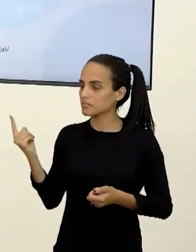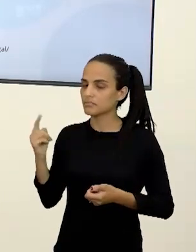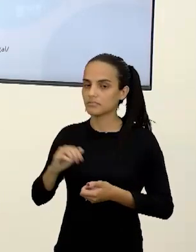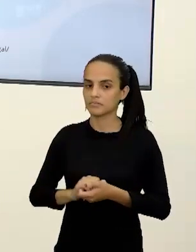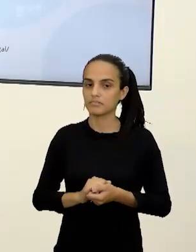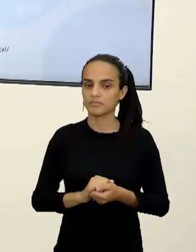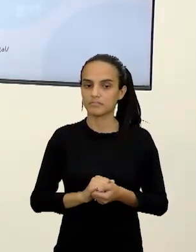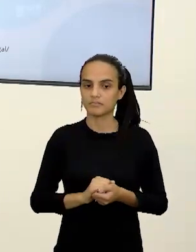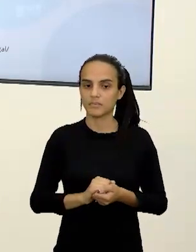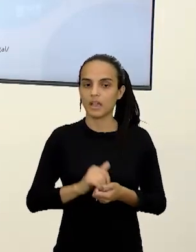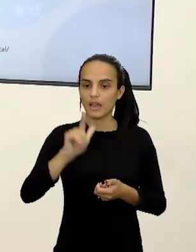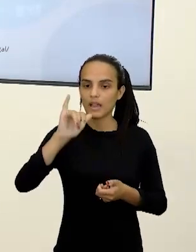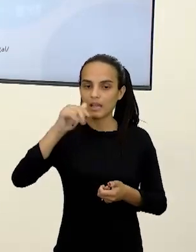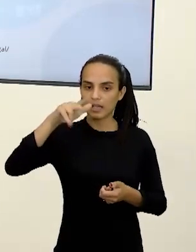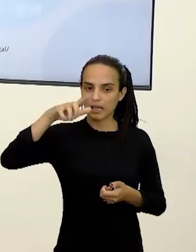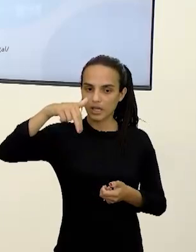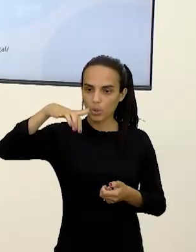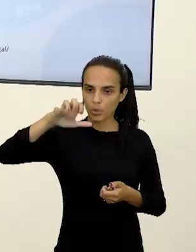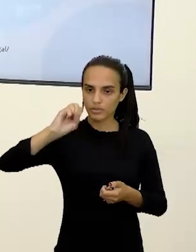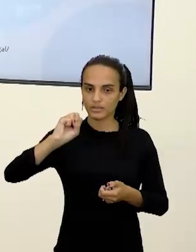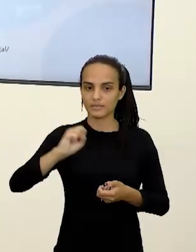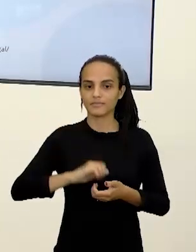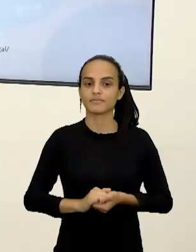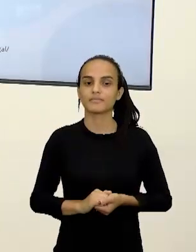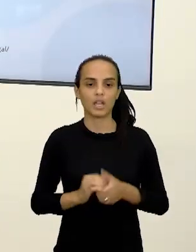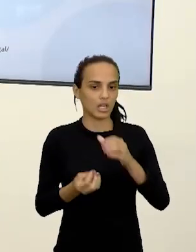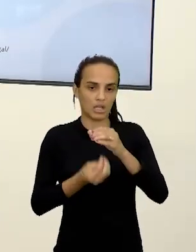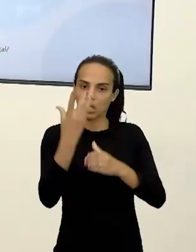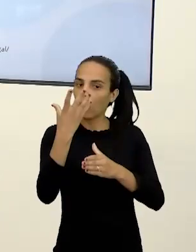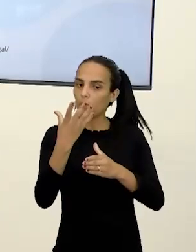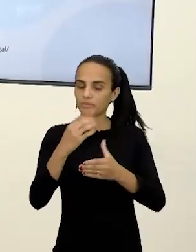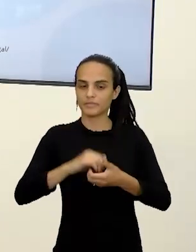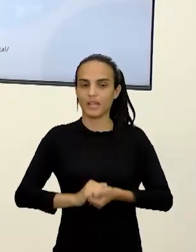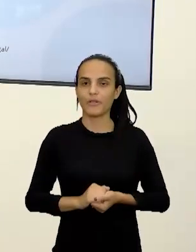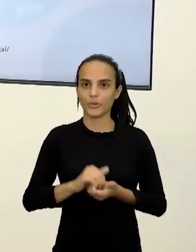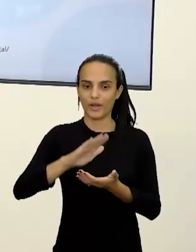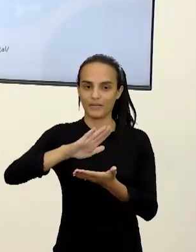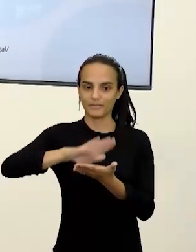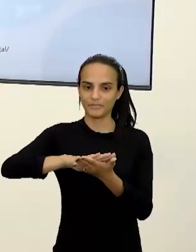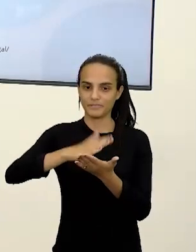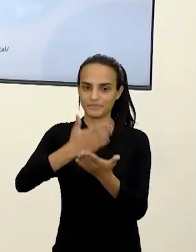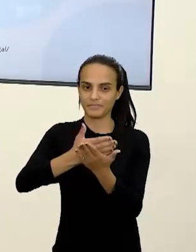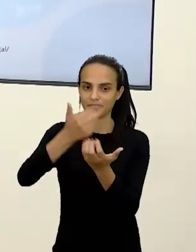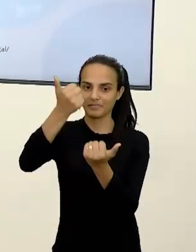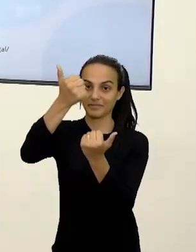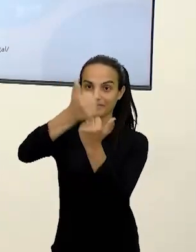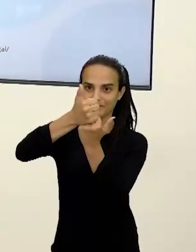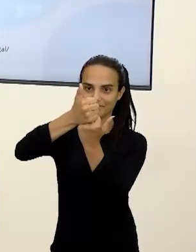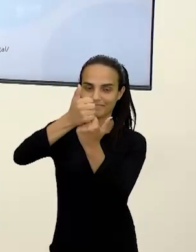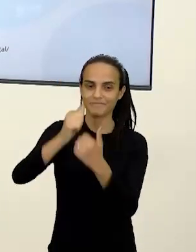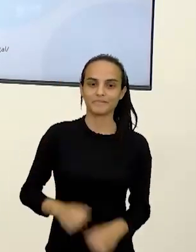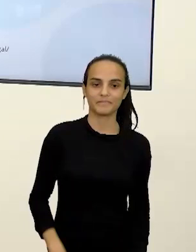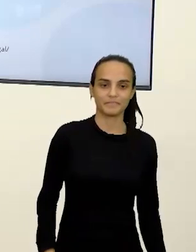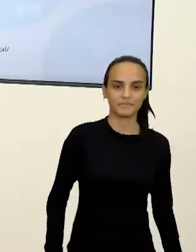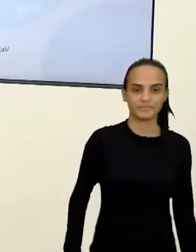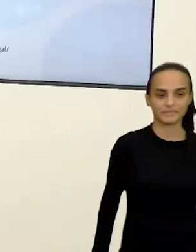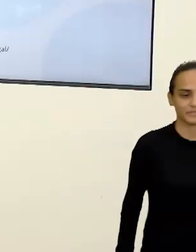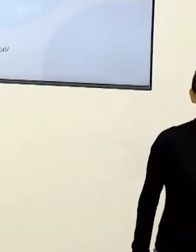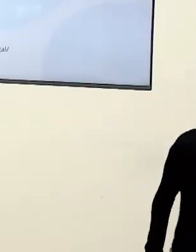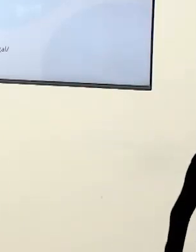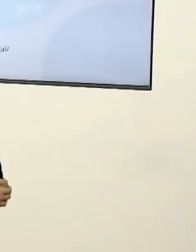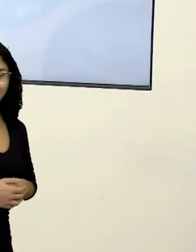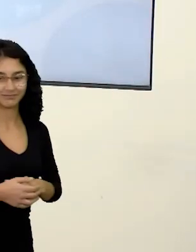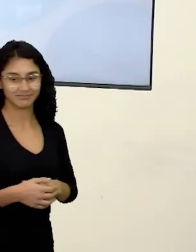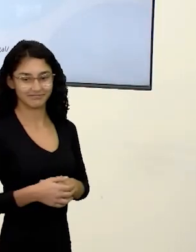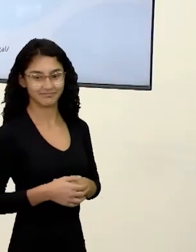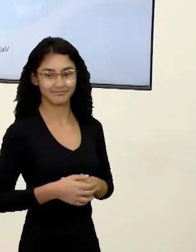assim, o Linux. O Linux, alguém criou o Linux. Ele não surgiu do chão. Alguém foi lá, sentou, fez o código e montou o